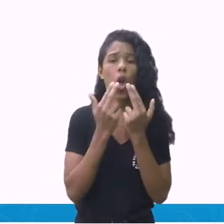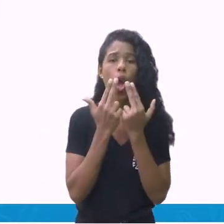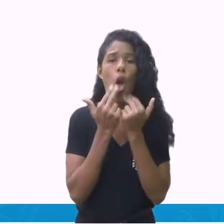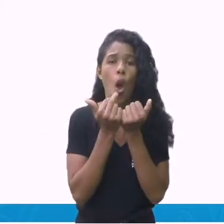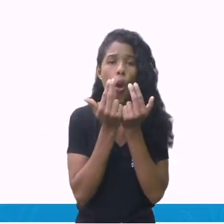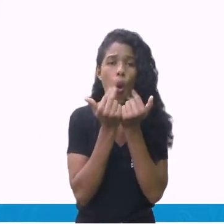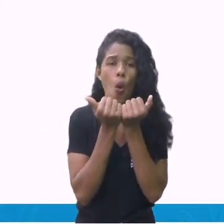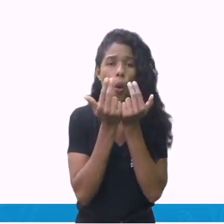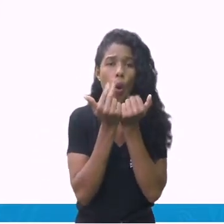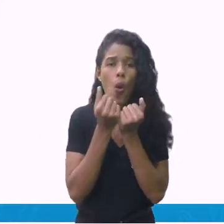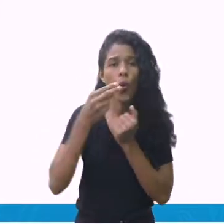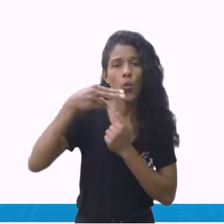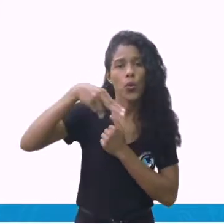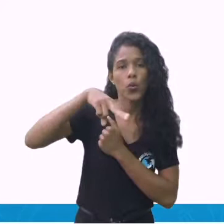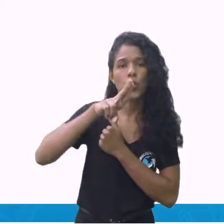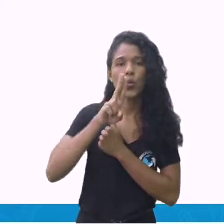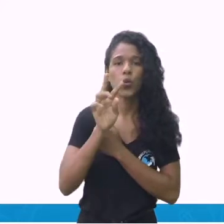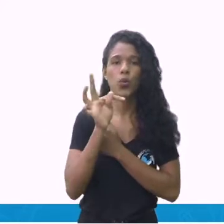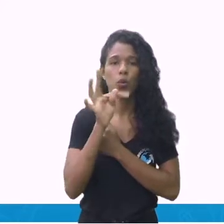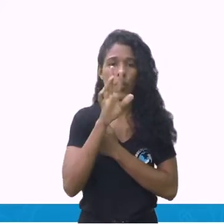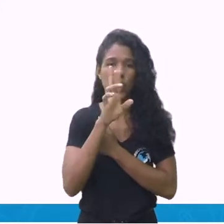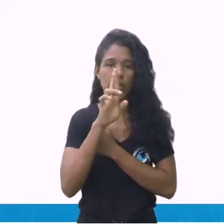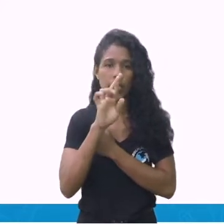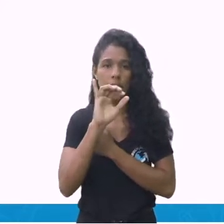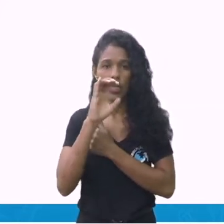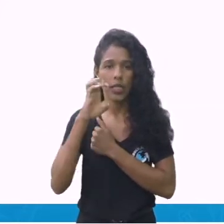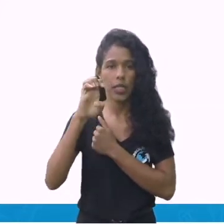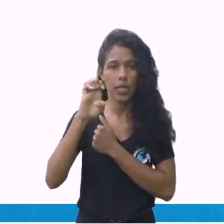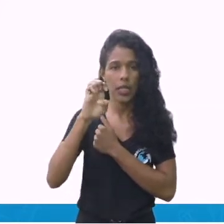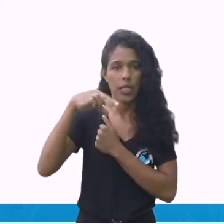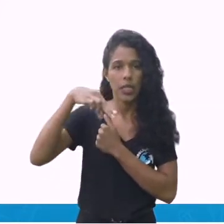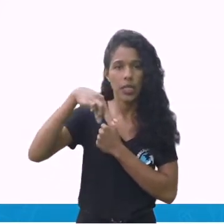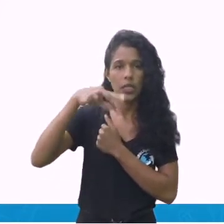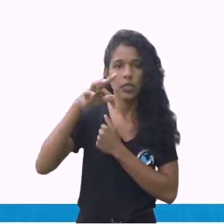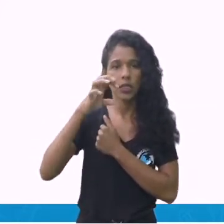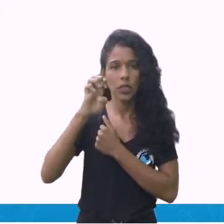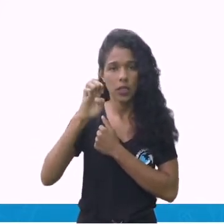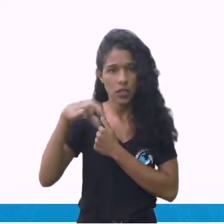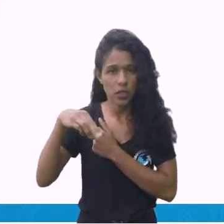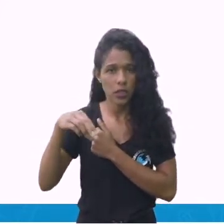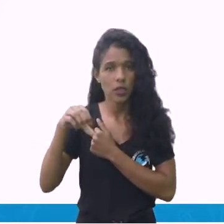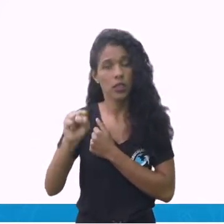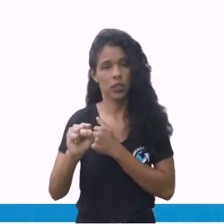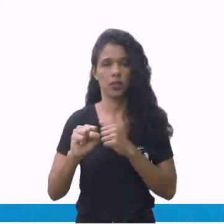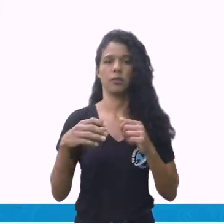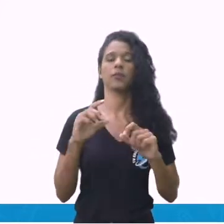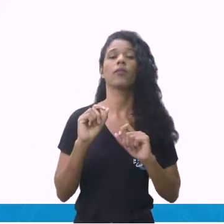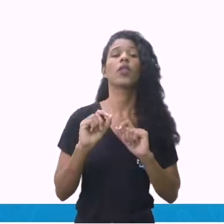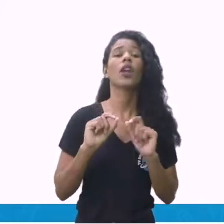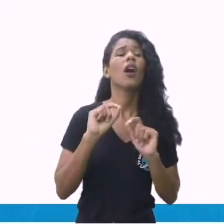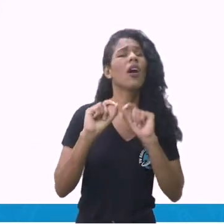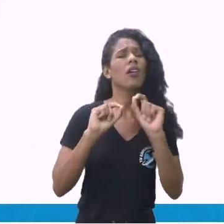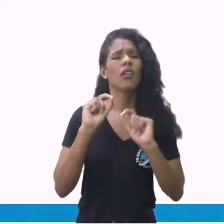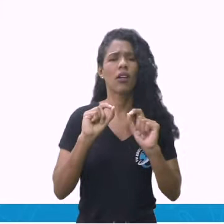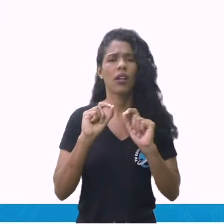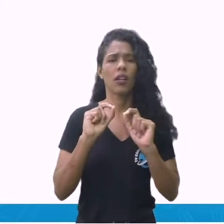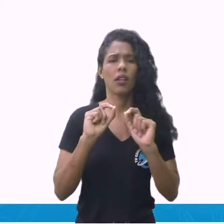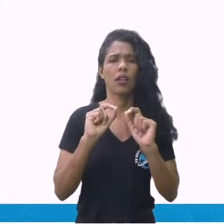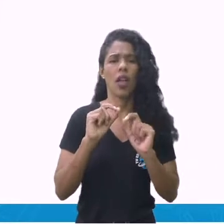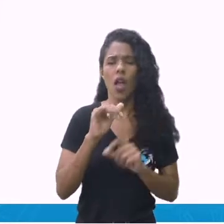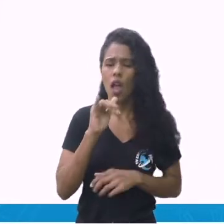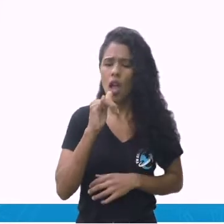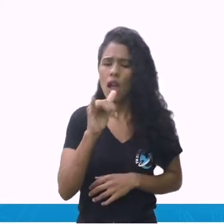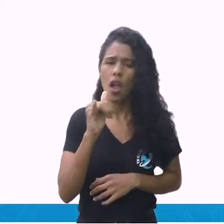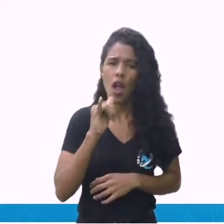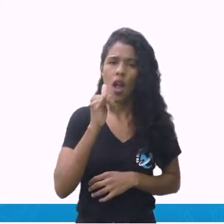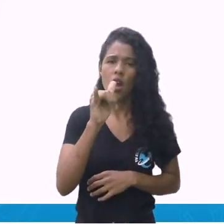E, através dos nutrientes, o nosso corpo tem energia. Para que a gente precisa de